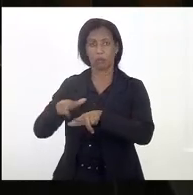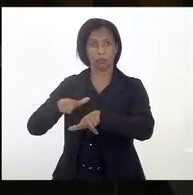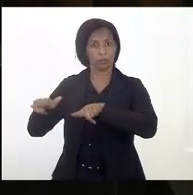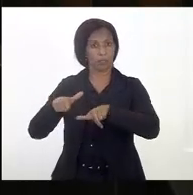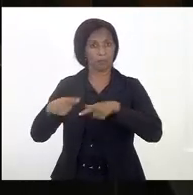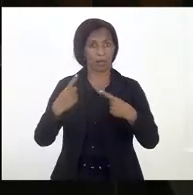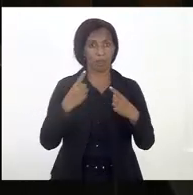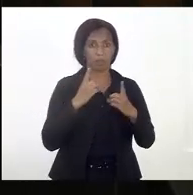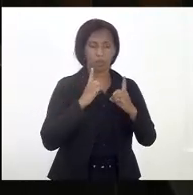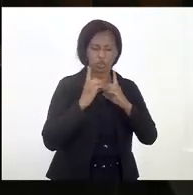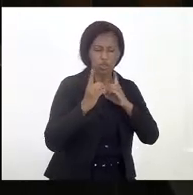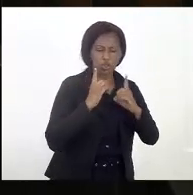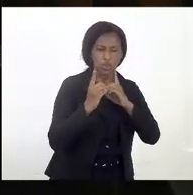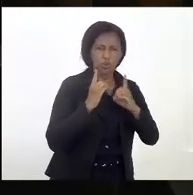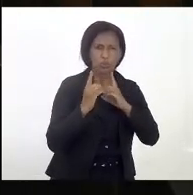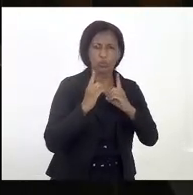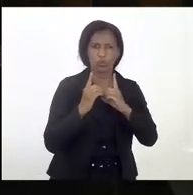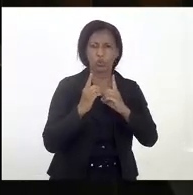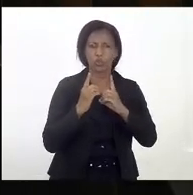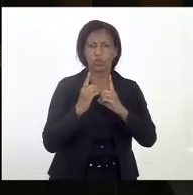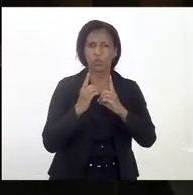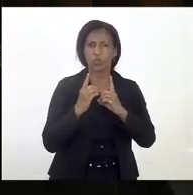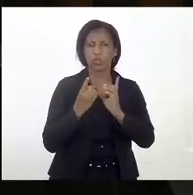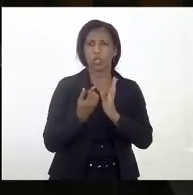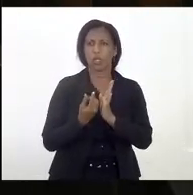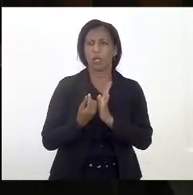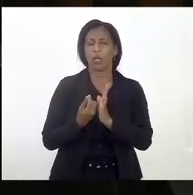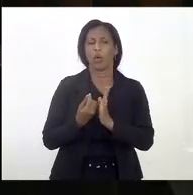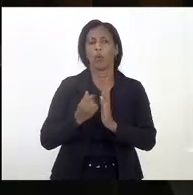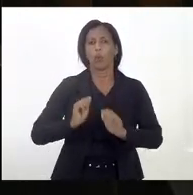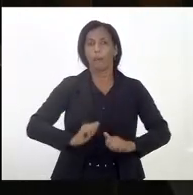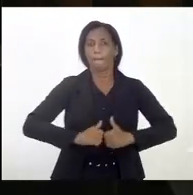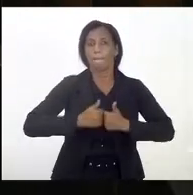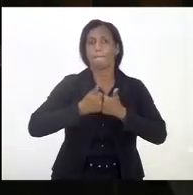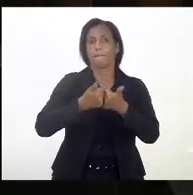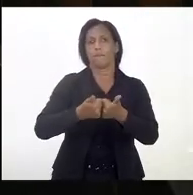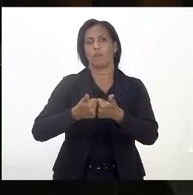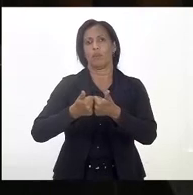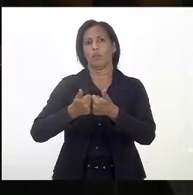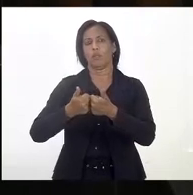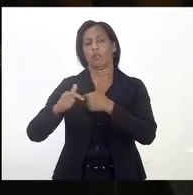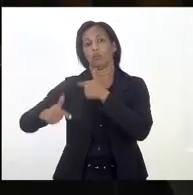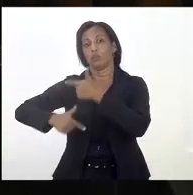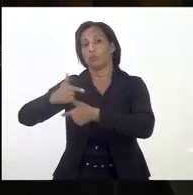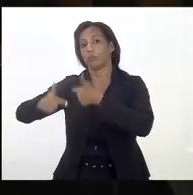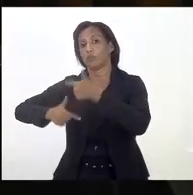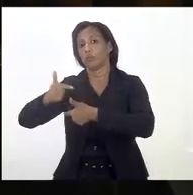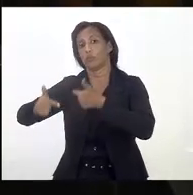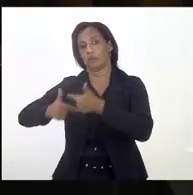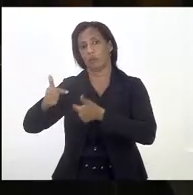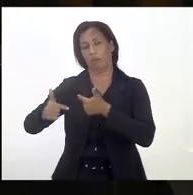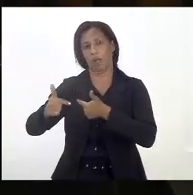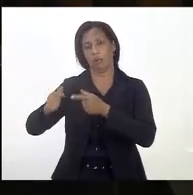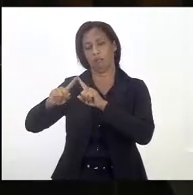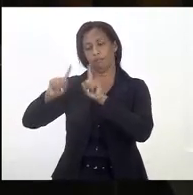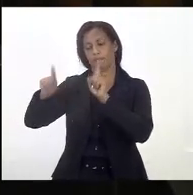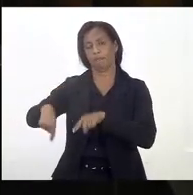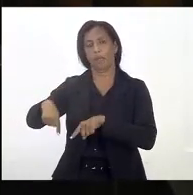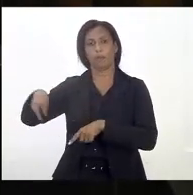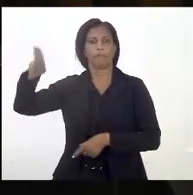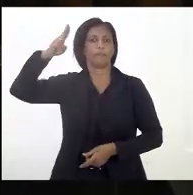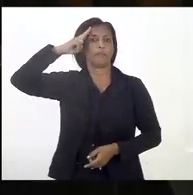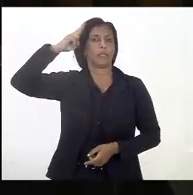discutir a otimização da prestação jurisdicional e ao servidor público Militar no estado do Rio de Janeiro